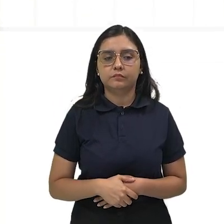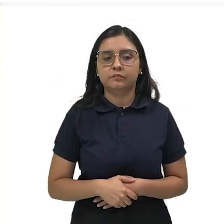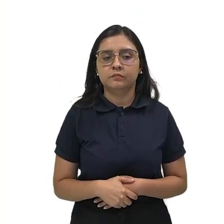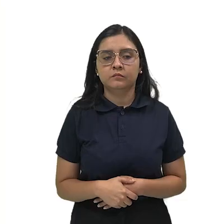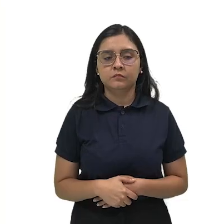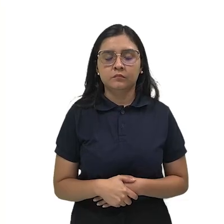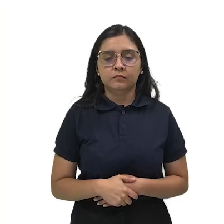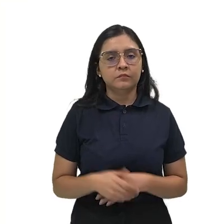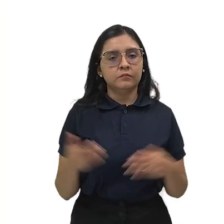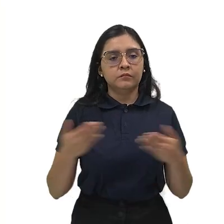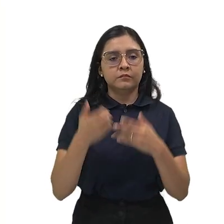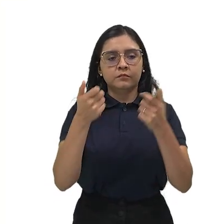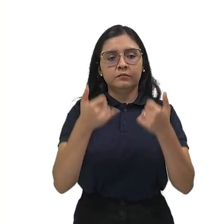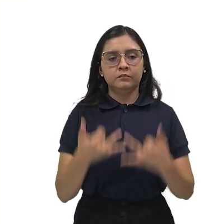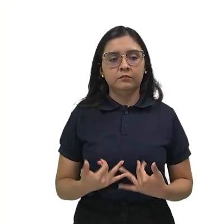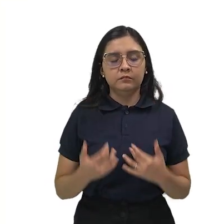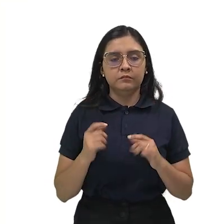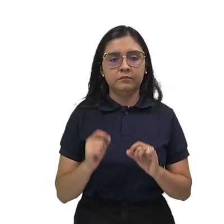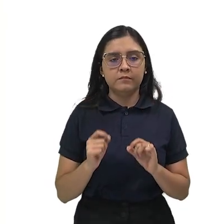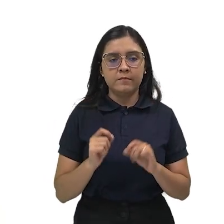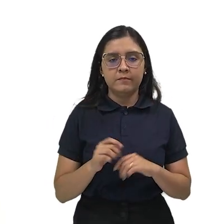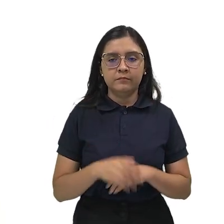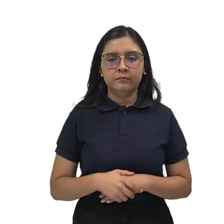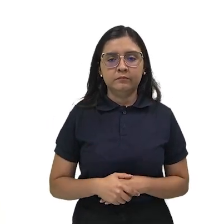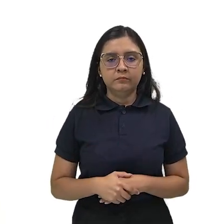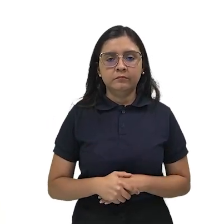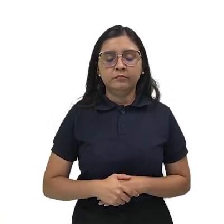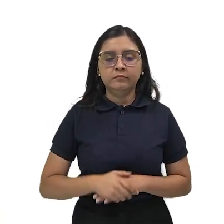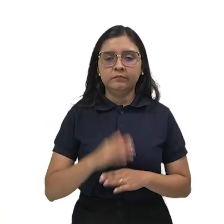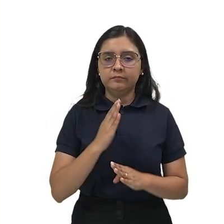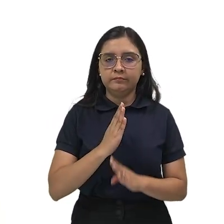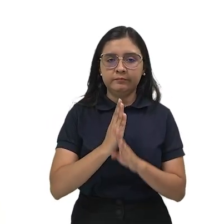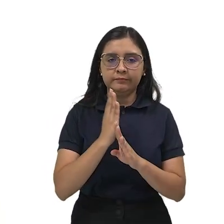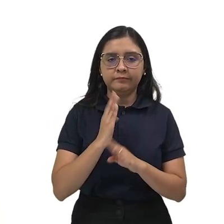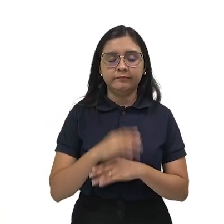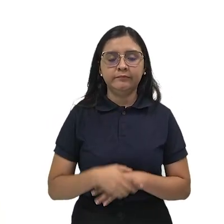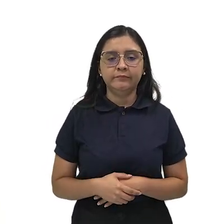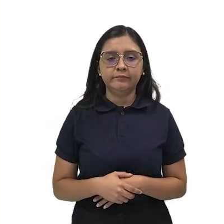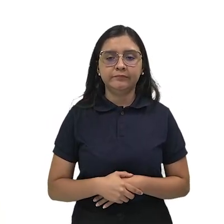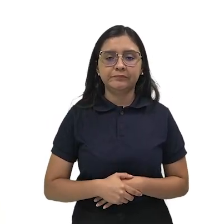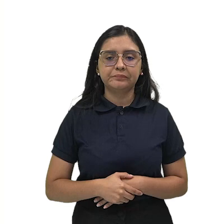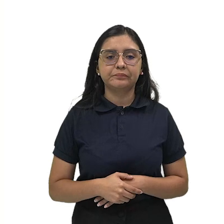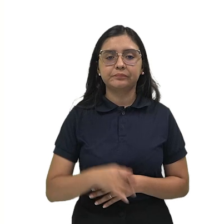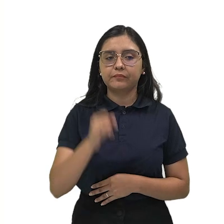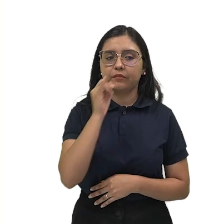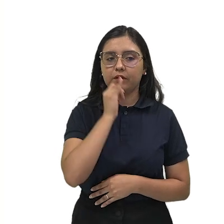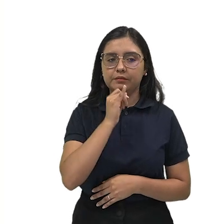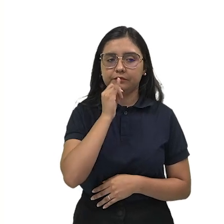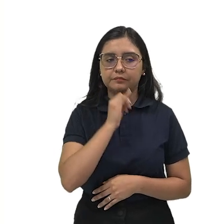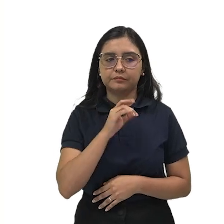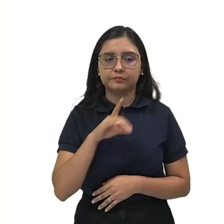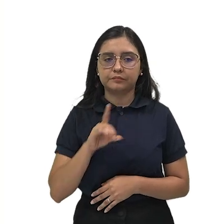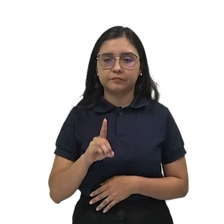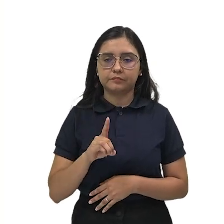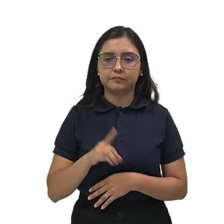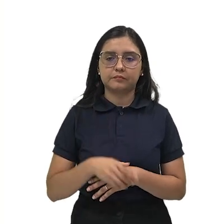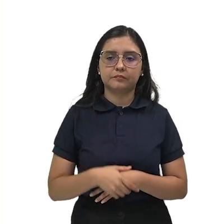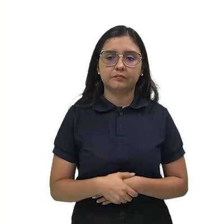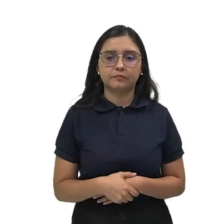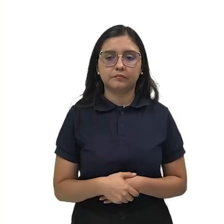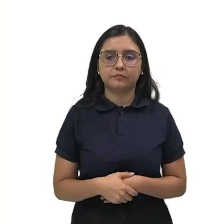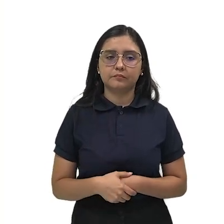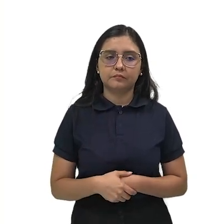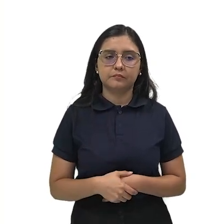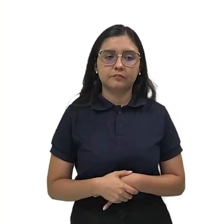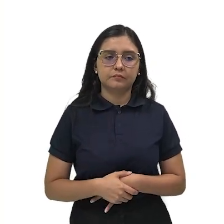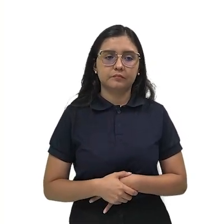duas coisas, né? Vamos identificar as duas coisas. Então vamos para o exemplo D, ó. Eu